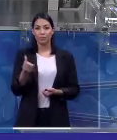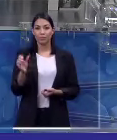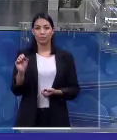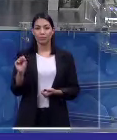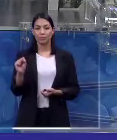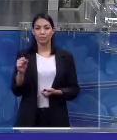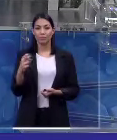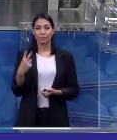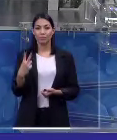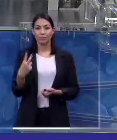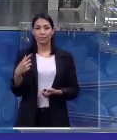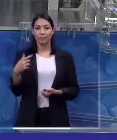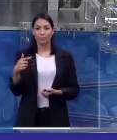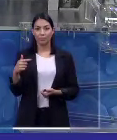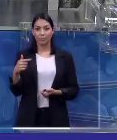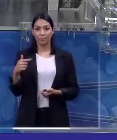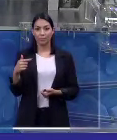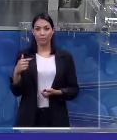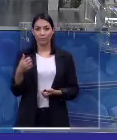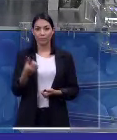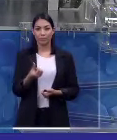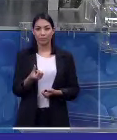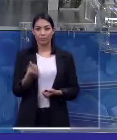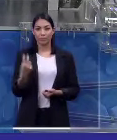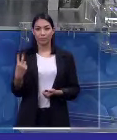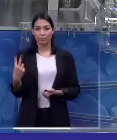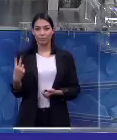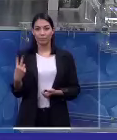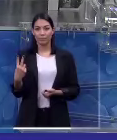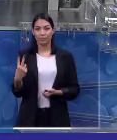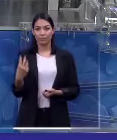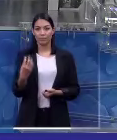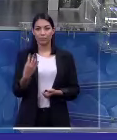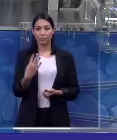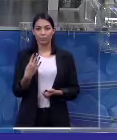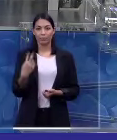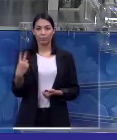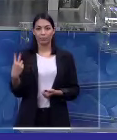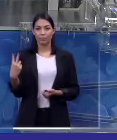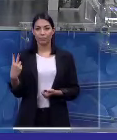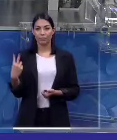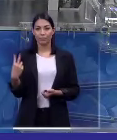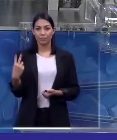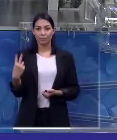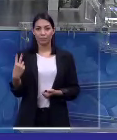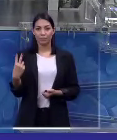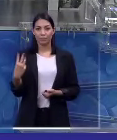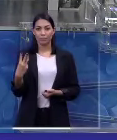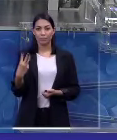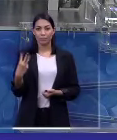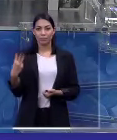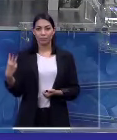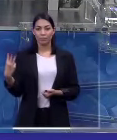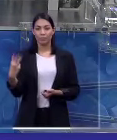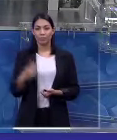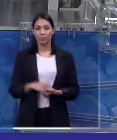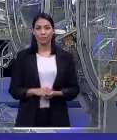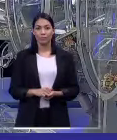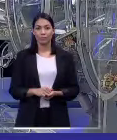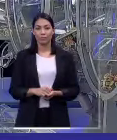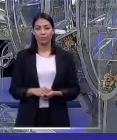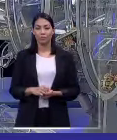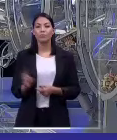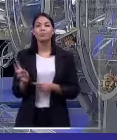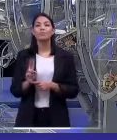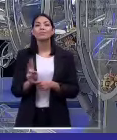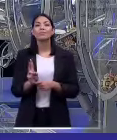68, 27, 62, 42 e 33.